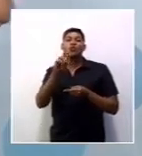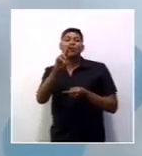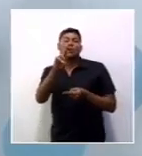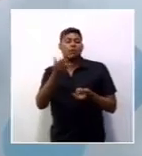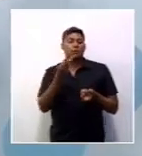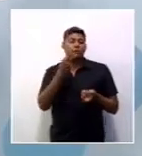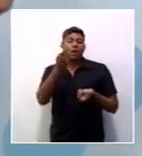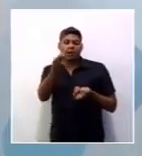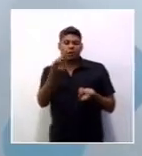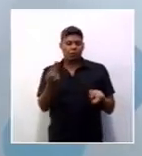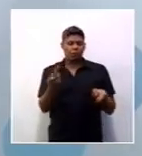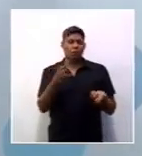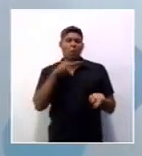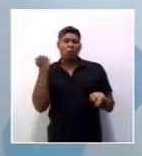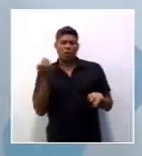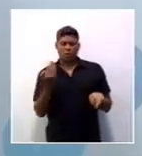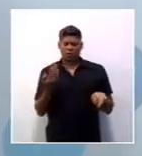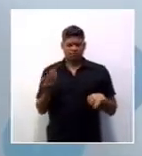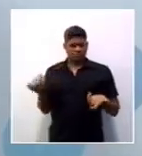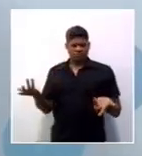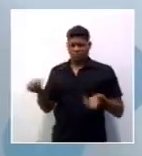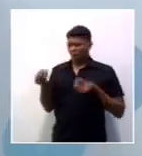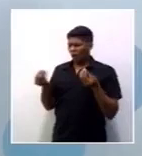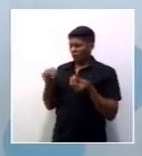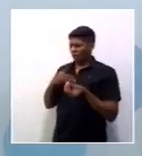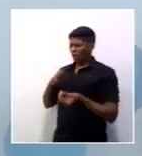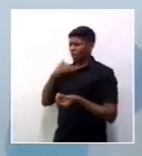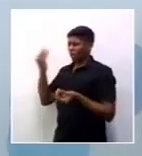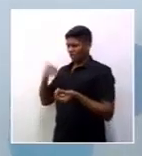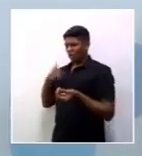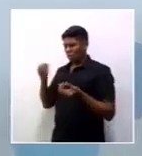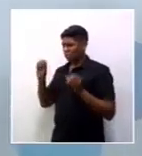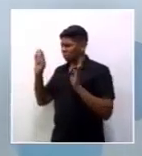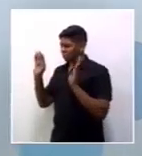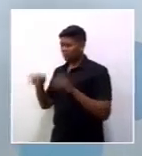estou bem, estou aqui, maravilhoso. Então,